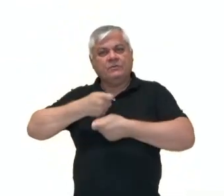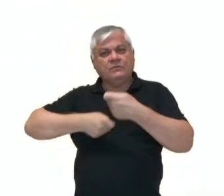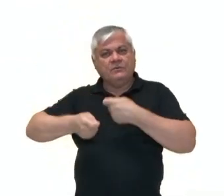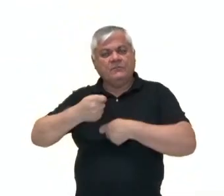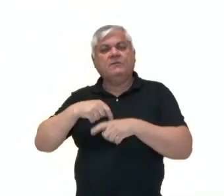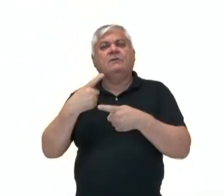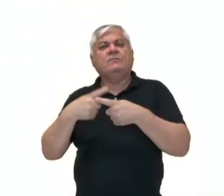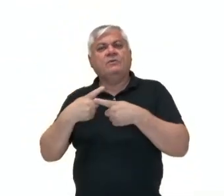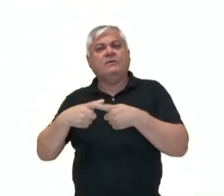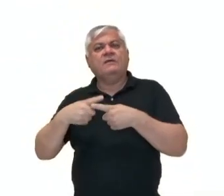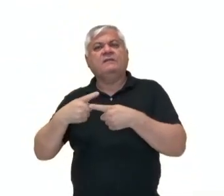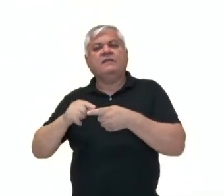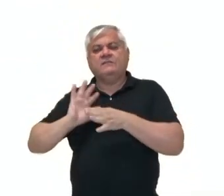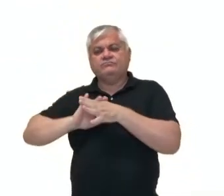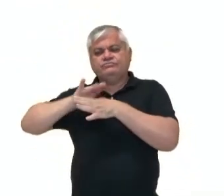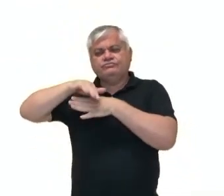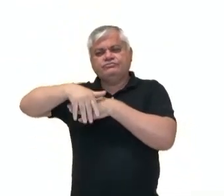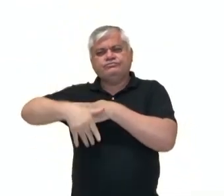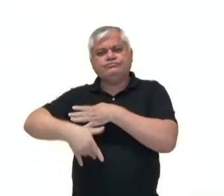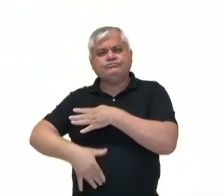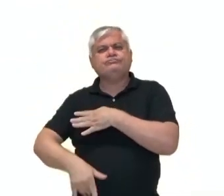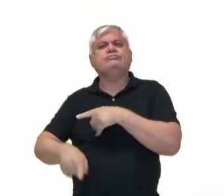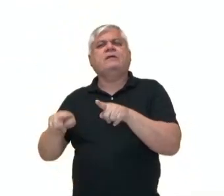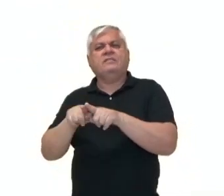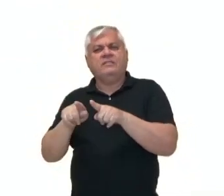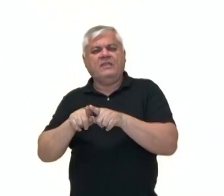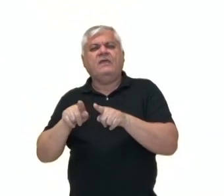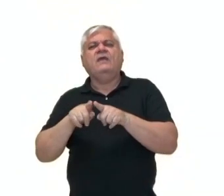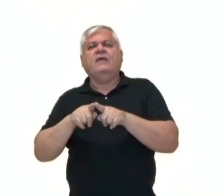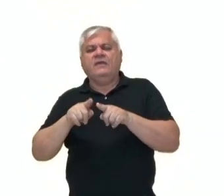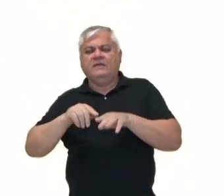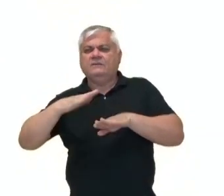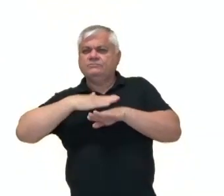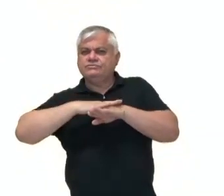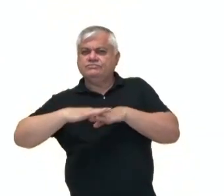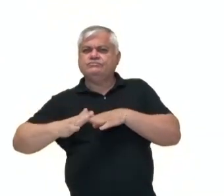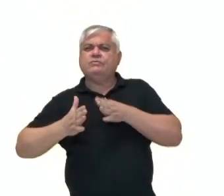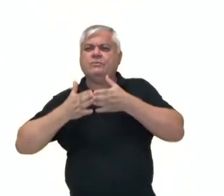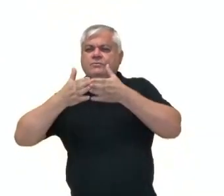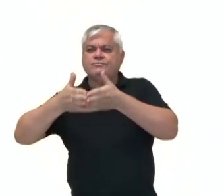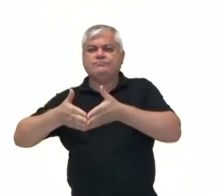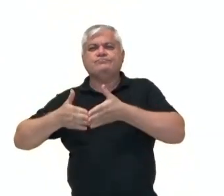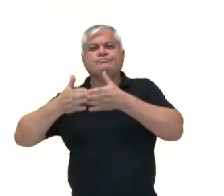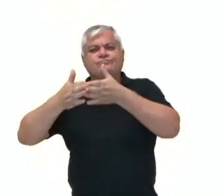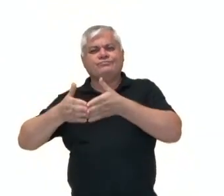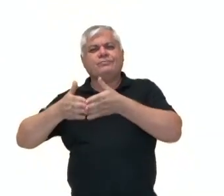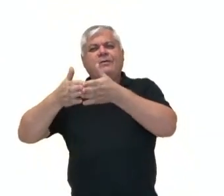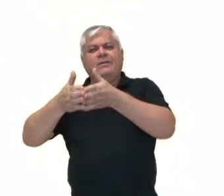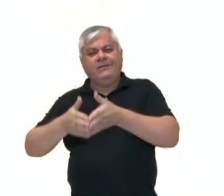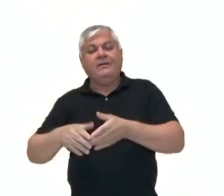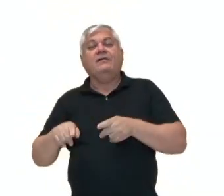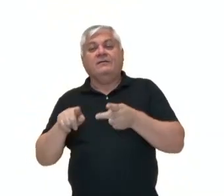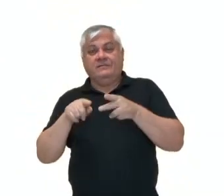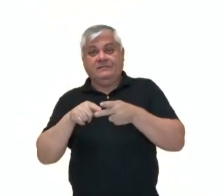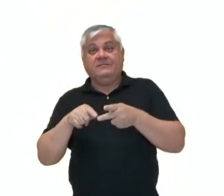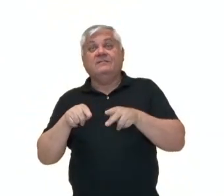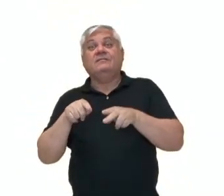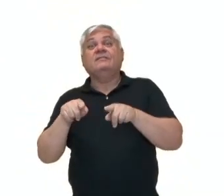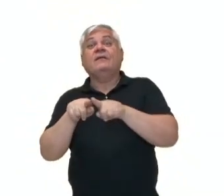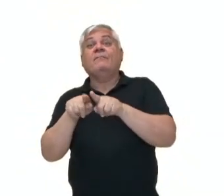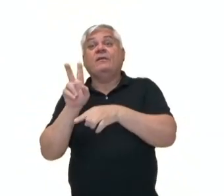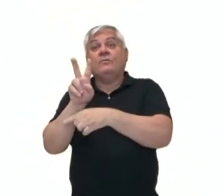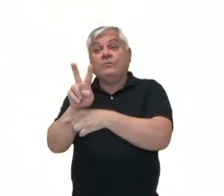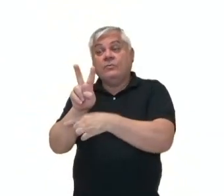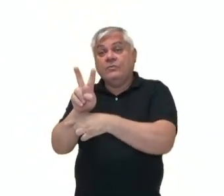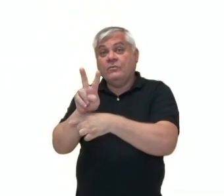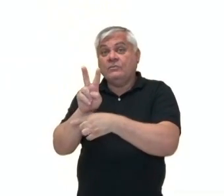presença das usinas hidrelétricas, tem as hidrovias que são usadas para escoar a produção ali para os portos, né? Mas a preservação